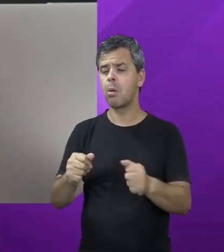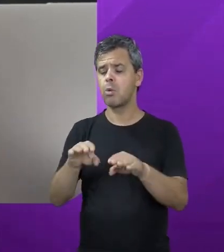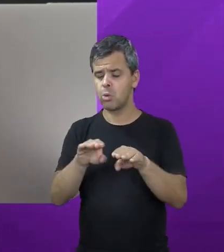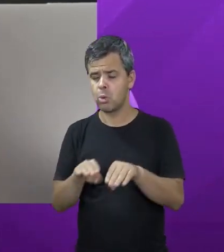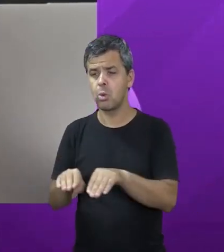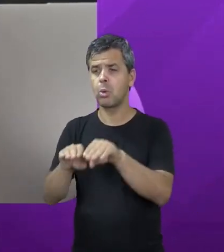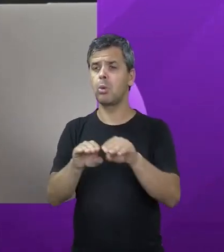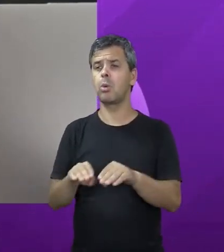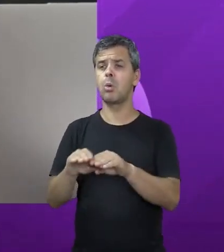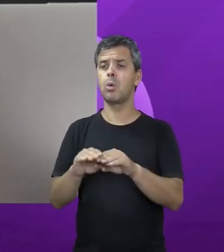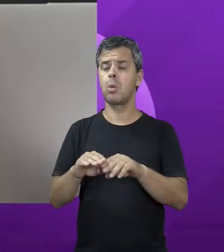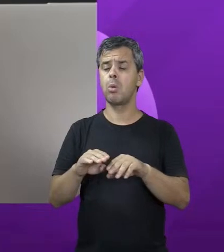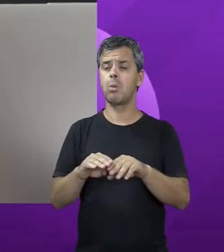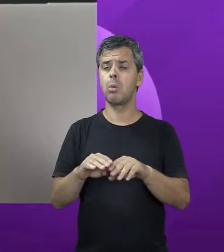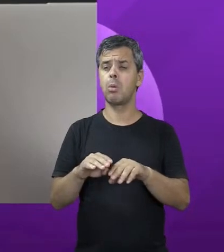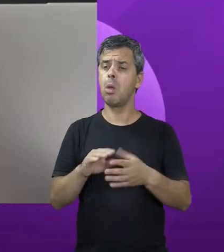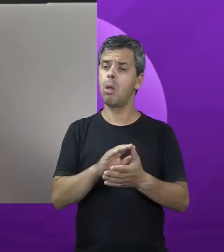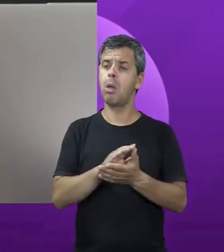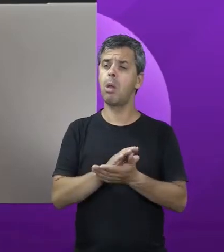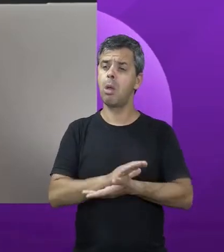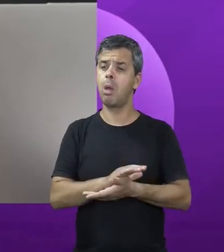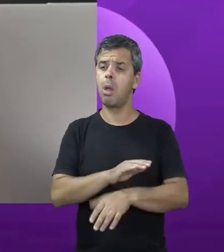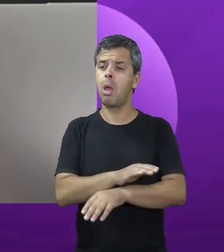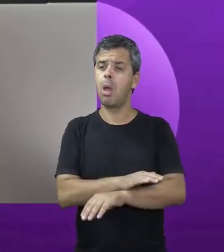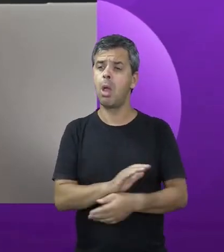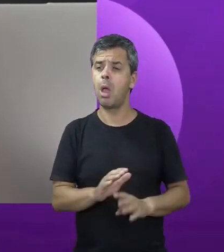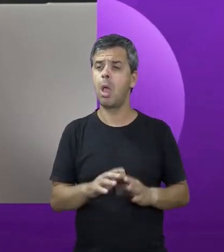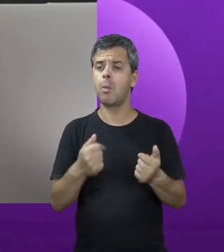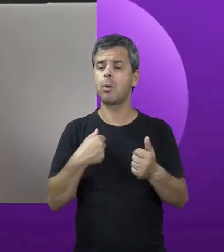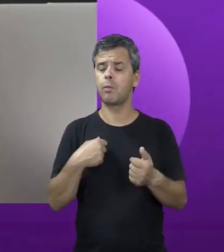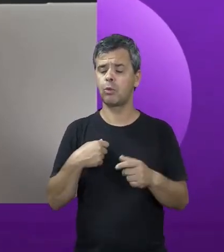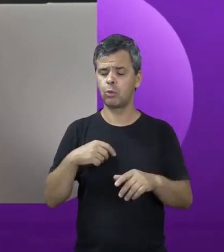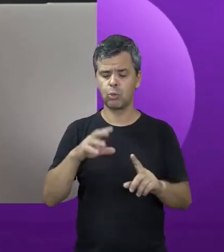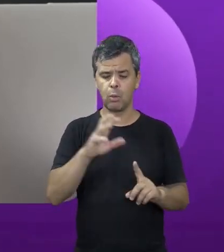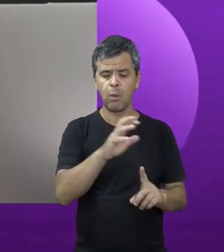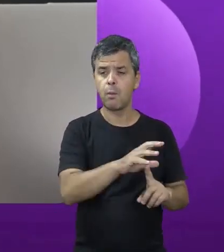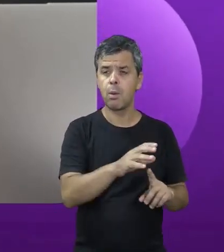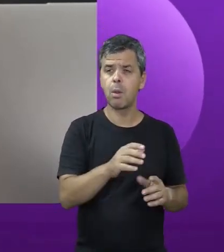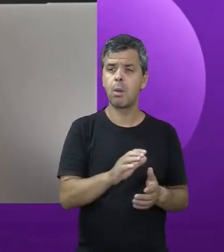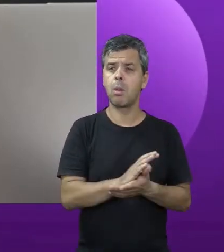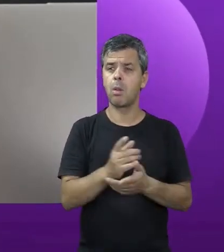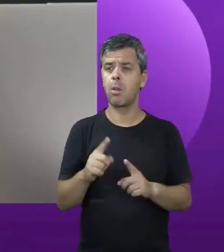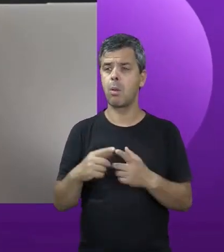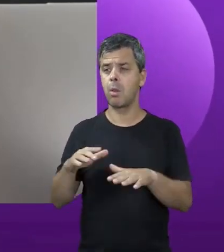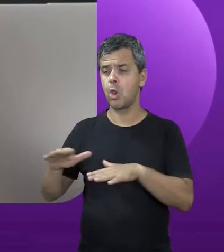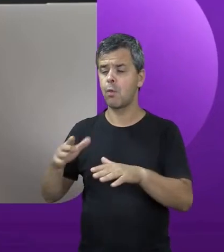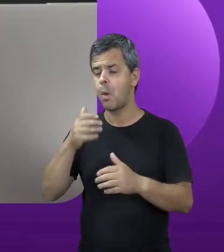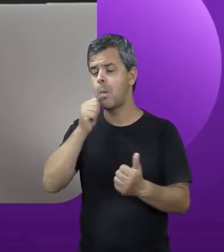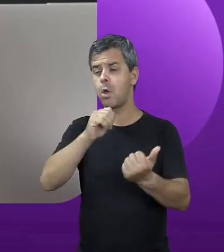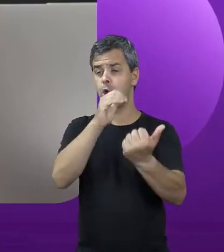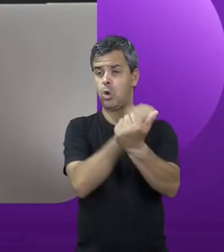iguais ali na questão racial, mas também eram invisibilizadas e sofriam racismo a partir dos companheiros. No movimento